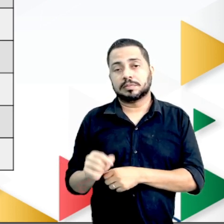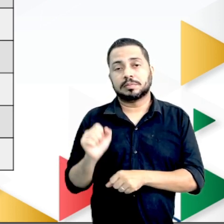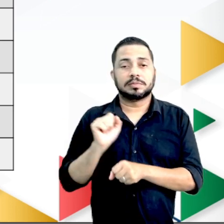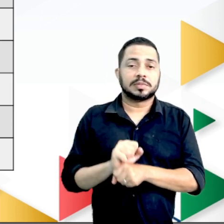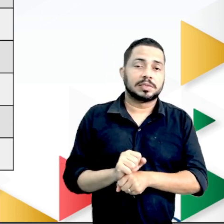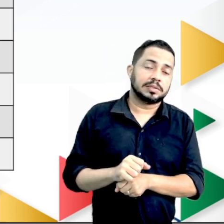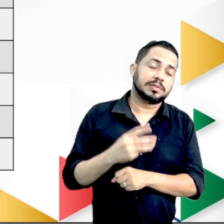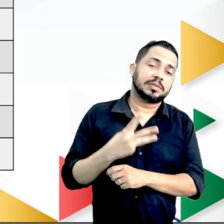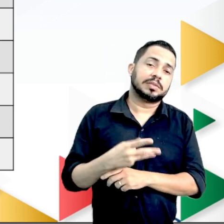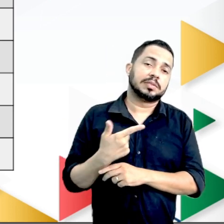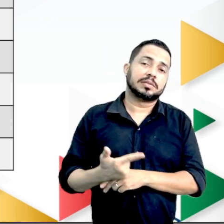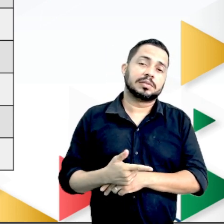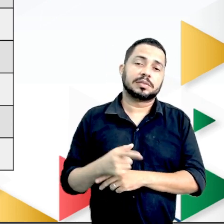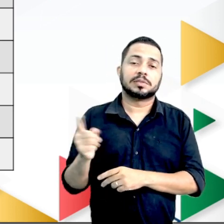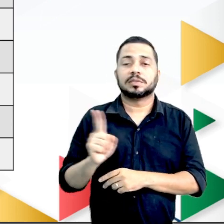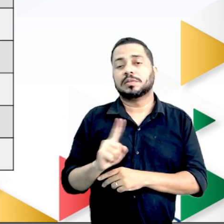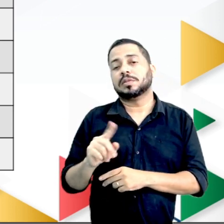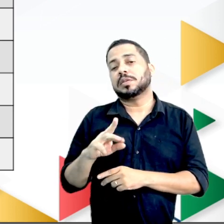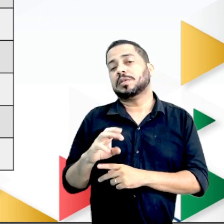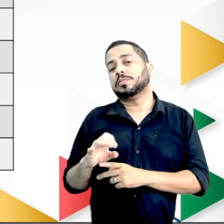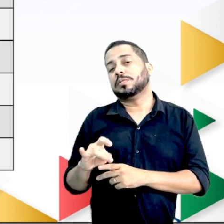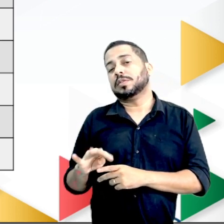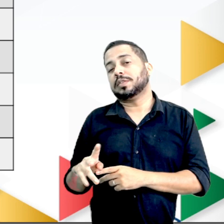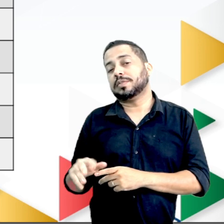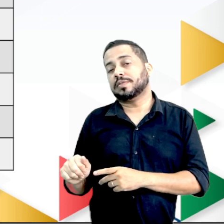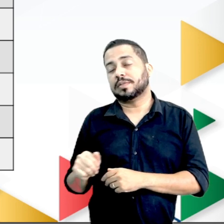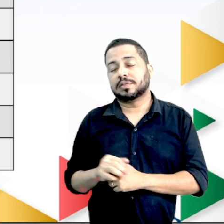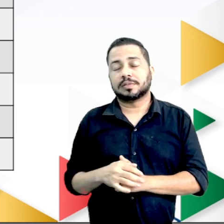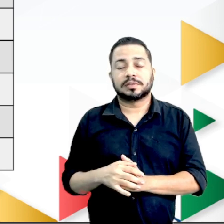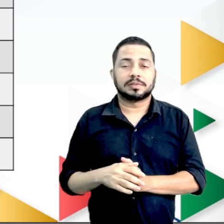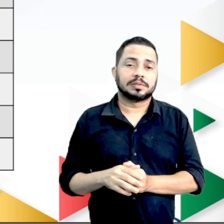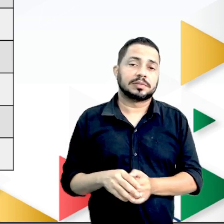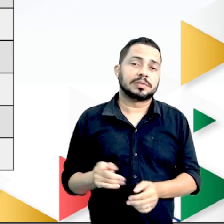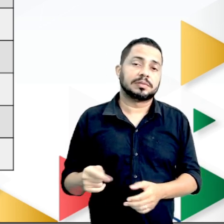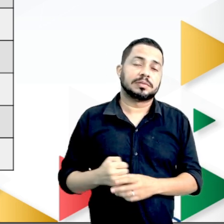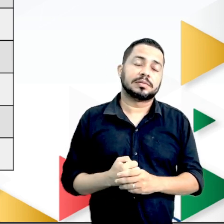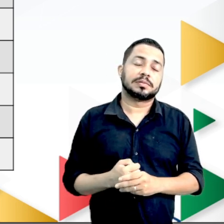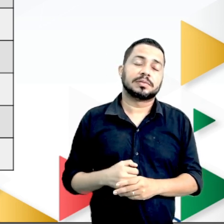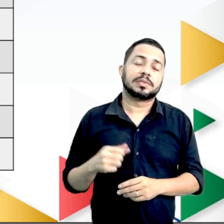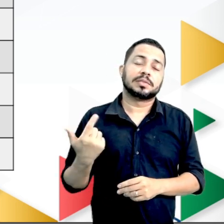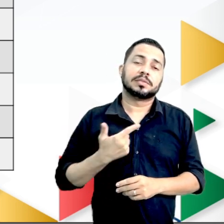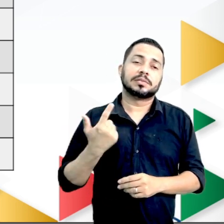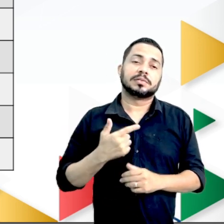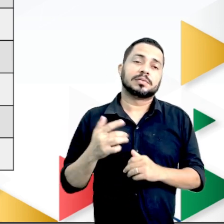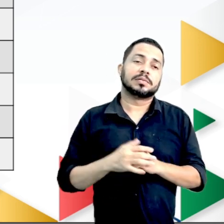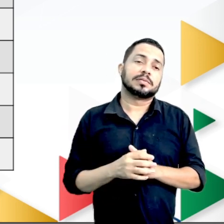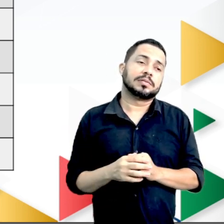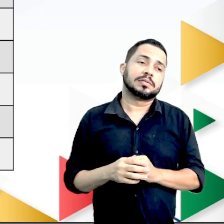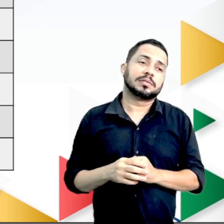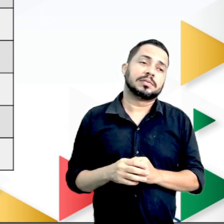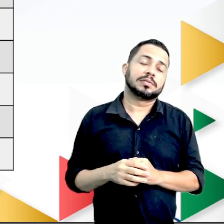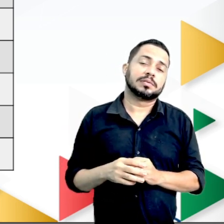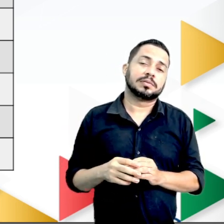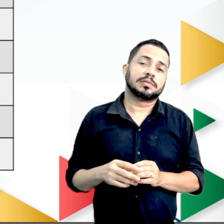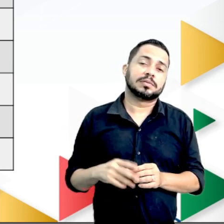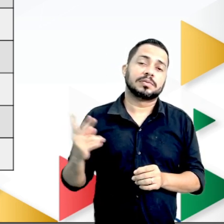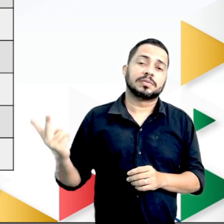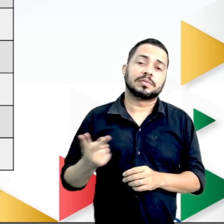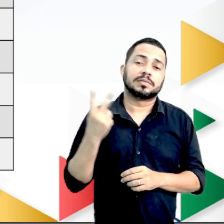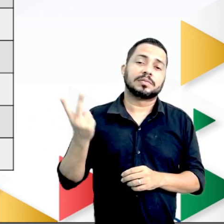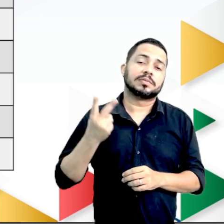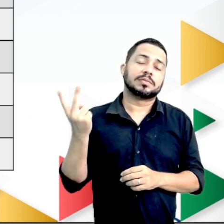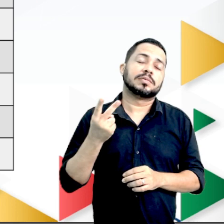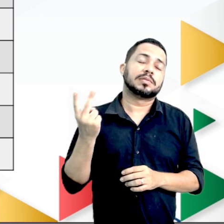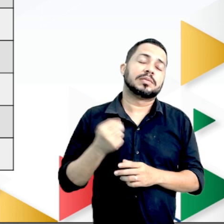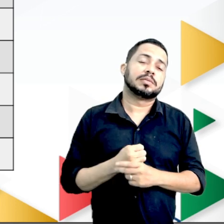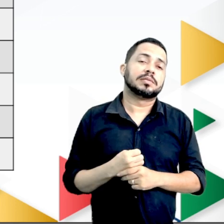no 32, seria não recursiva. Então, primeiro caso, ela é recursiva. Segundo, o valor do T1, a posição